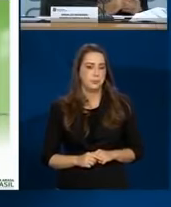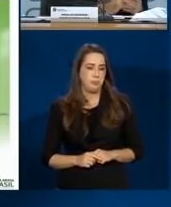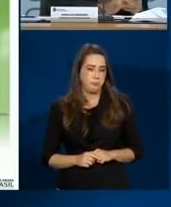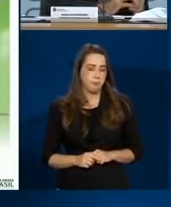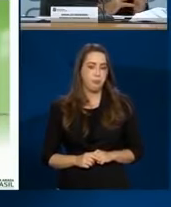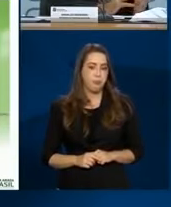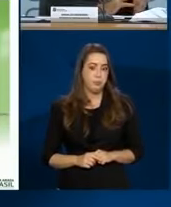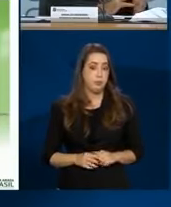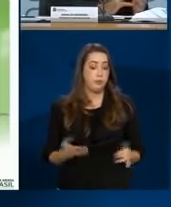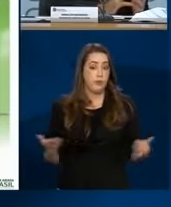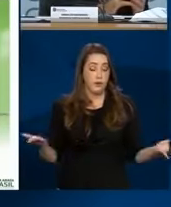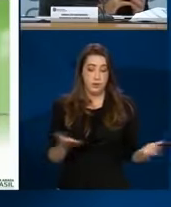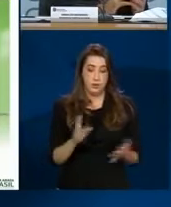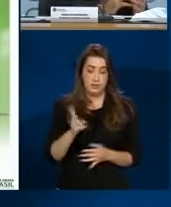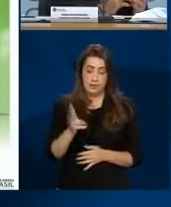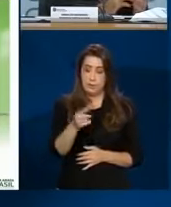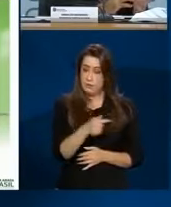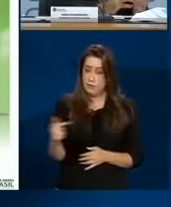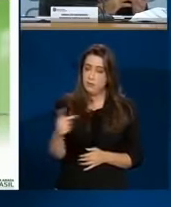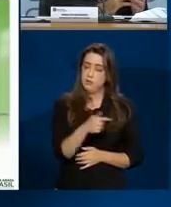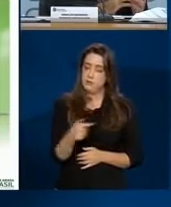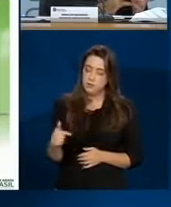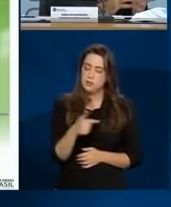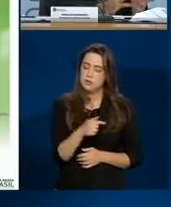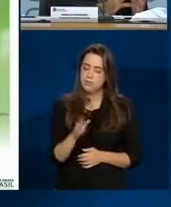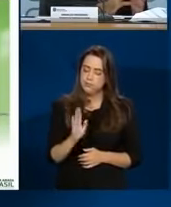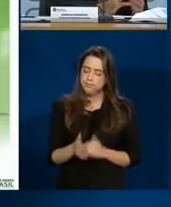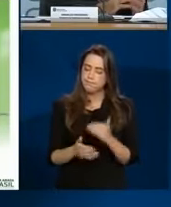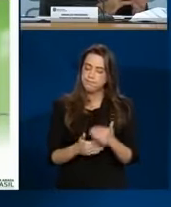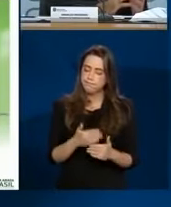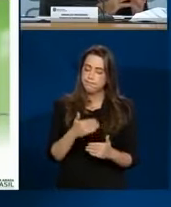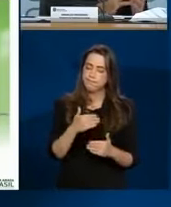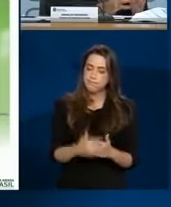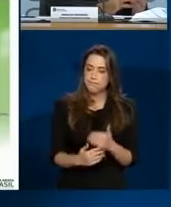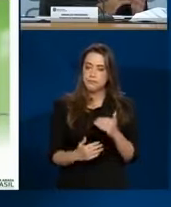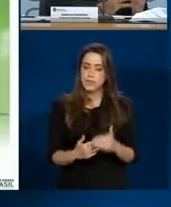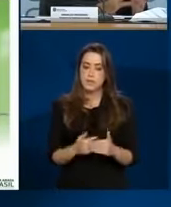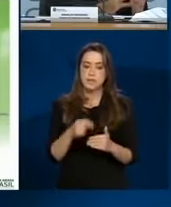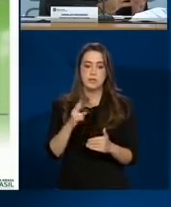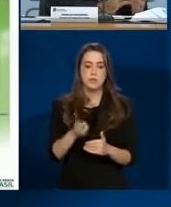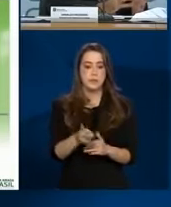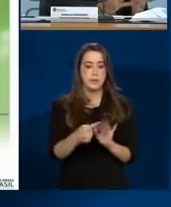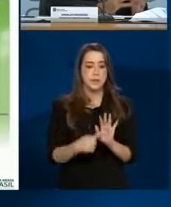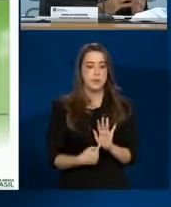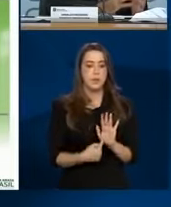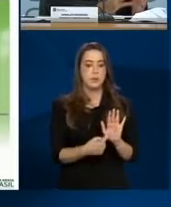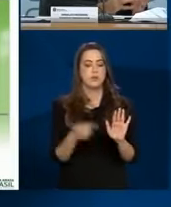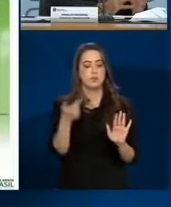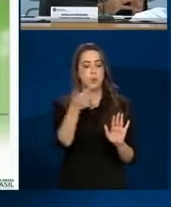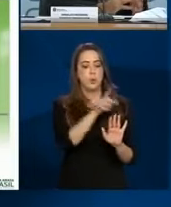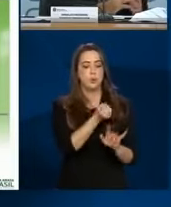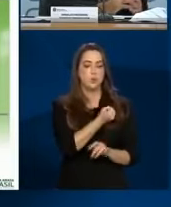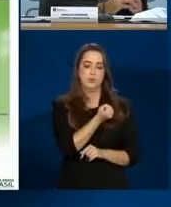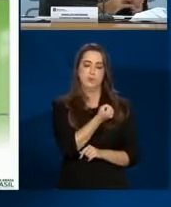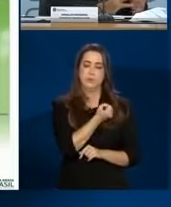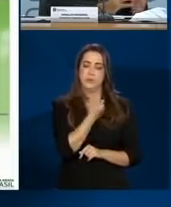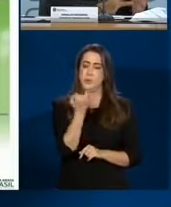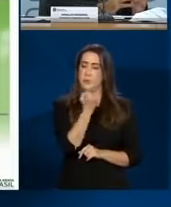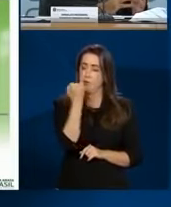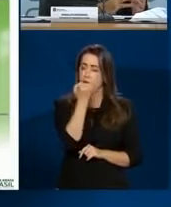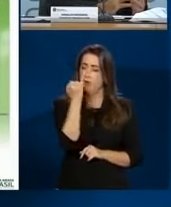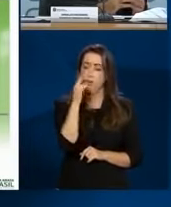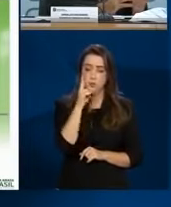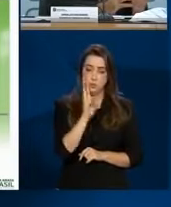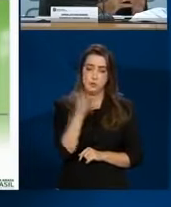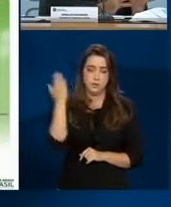A gente, a cada semana, a cada coletiva, a gente traz alguns outros números que a gente